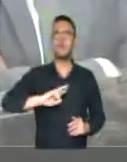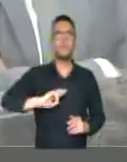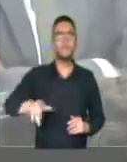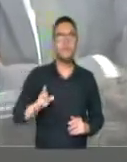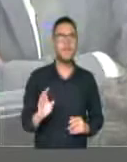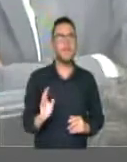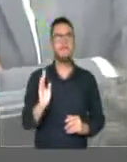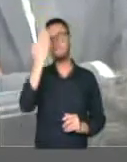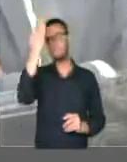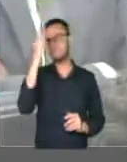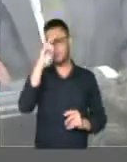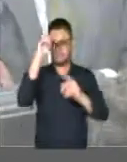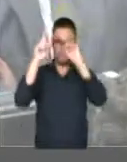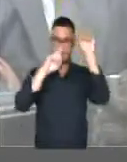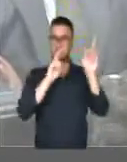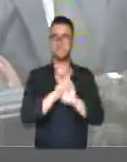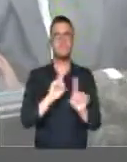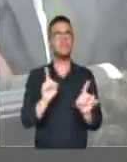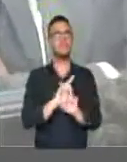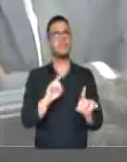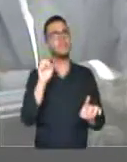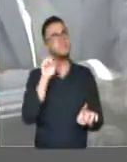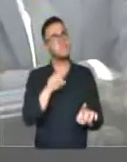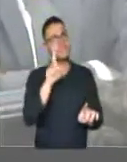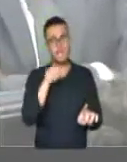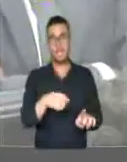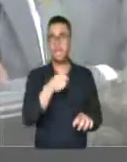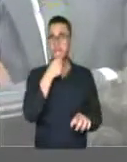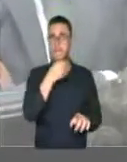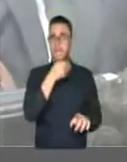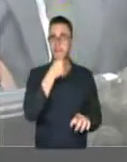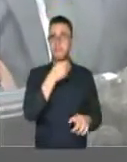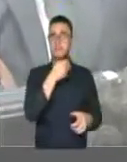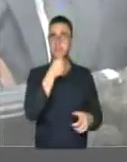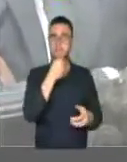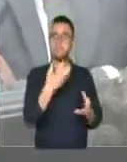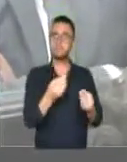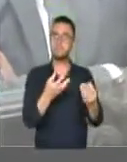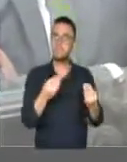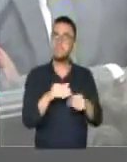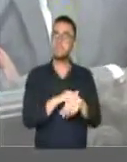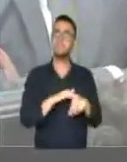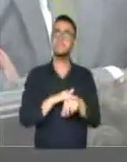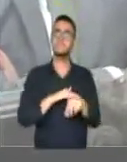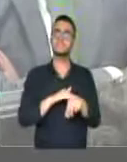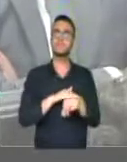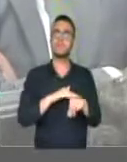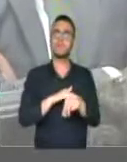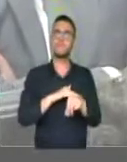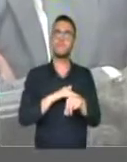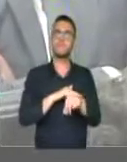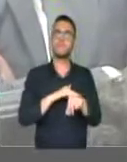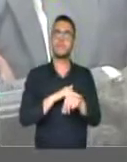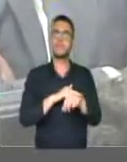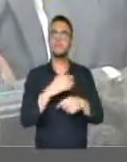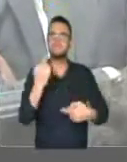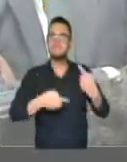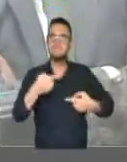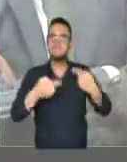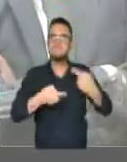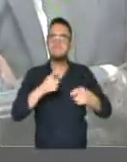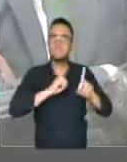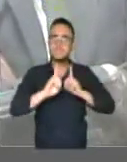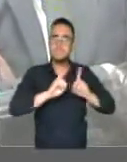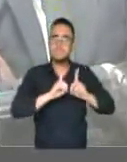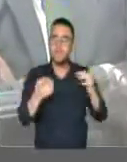ilação, tem a gravação reveladora de muitas conversas, acertos contra o